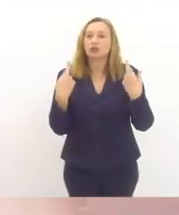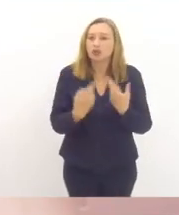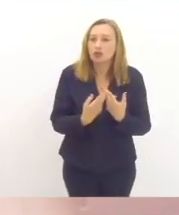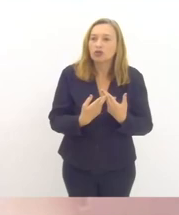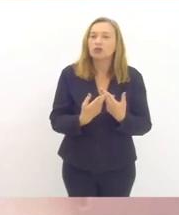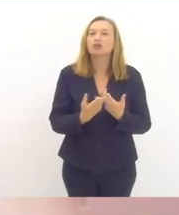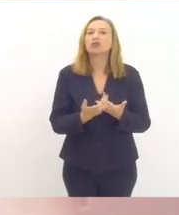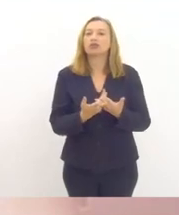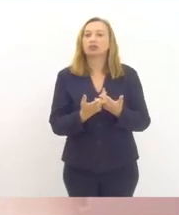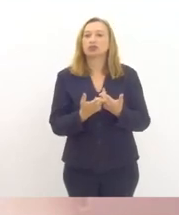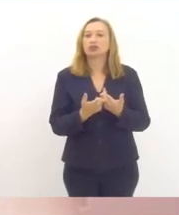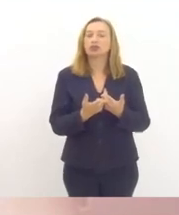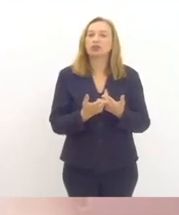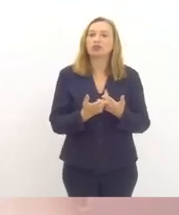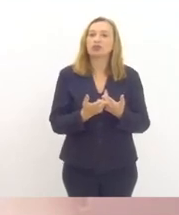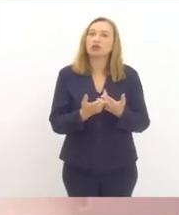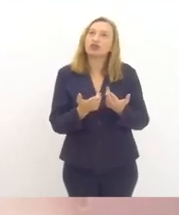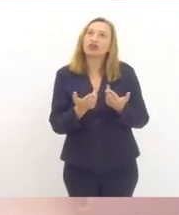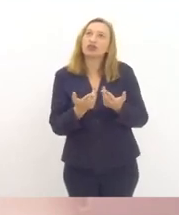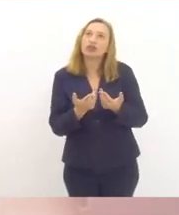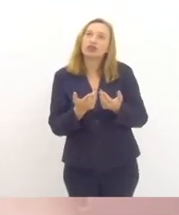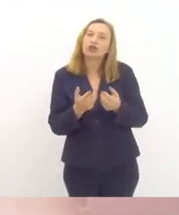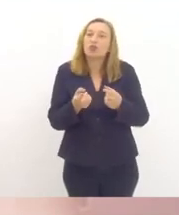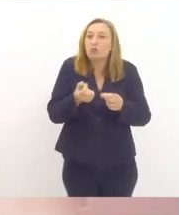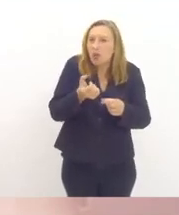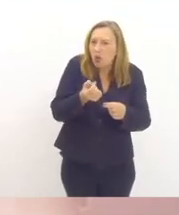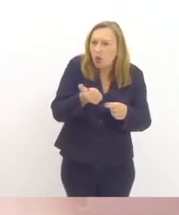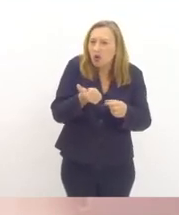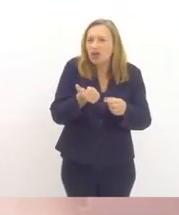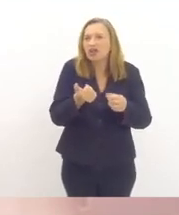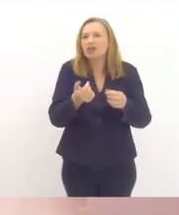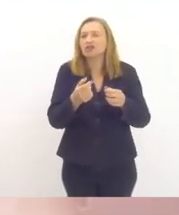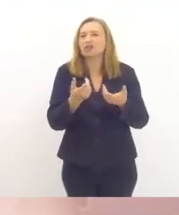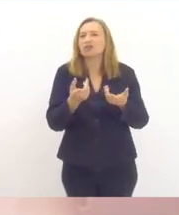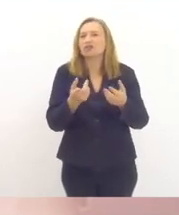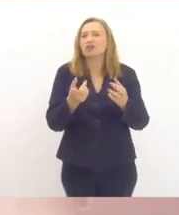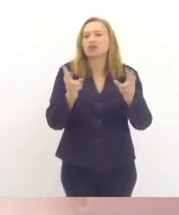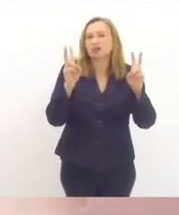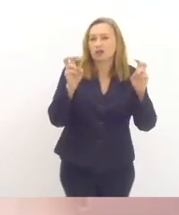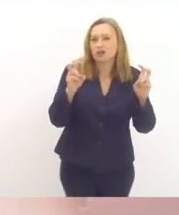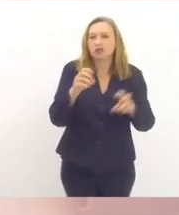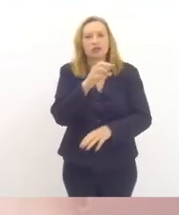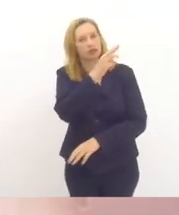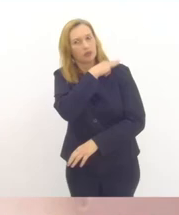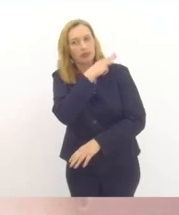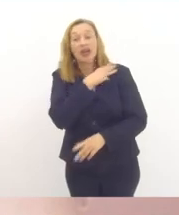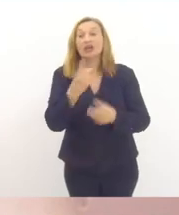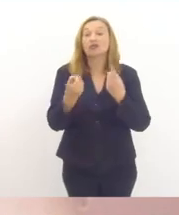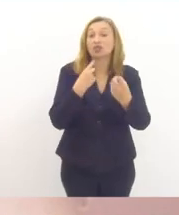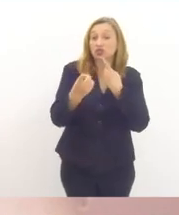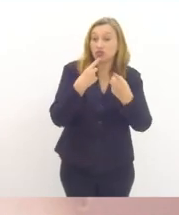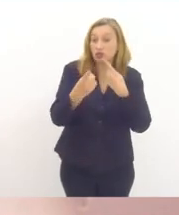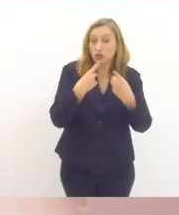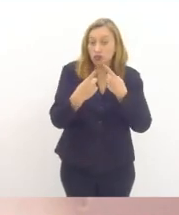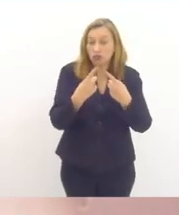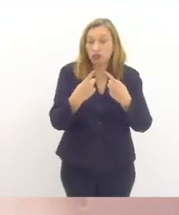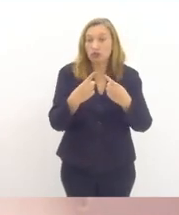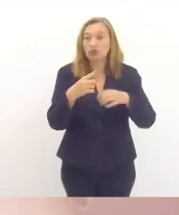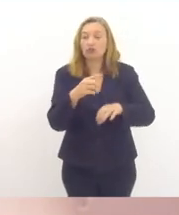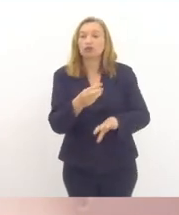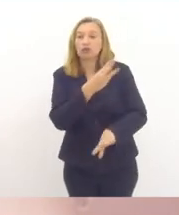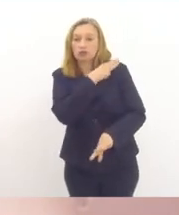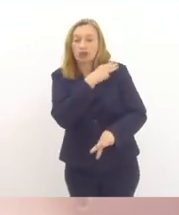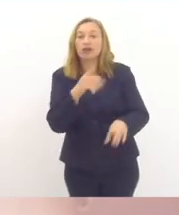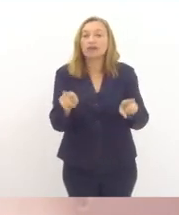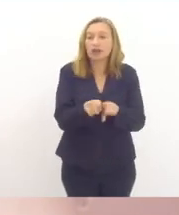muito longe de um debate estruturante sobre o que fazia com o ensino médio aqui no Rio de Janeiro. Então, esse debate remete à questão do ensino médio. E